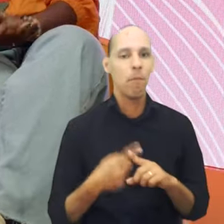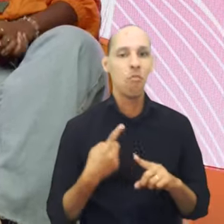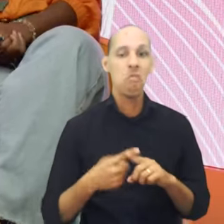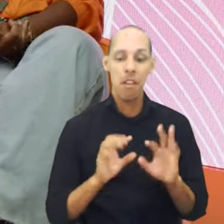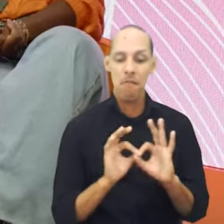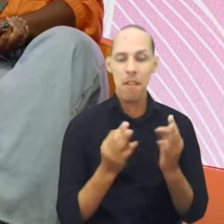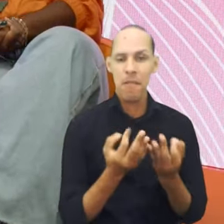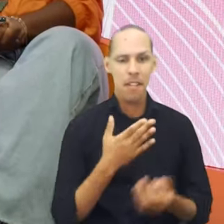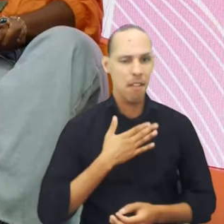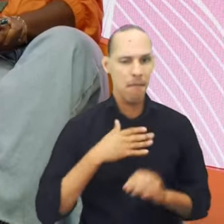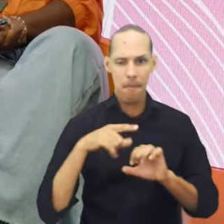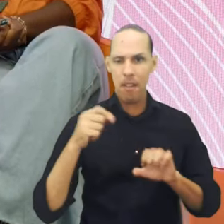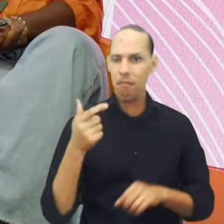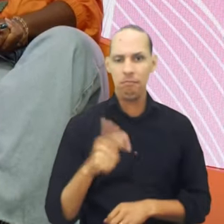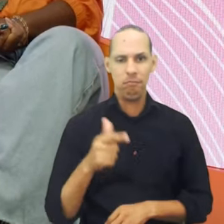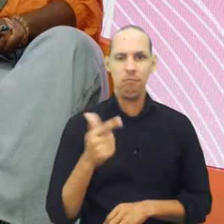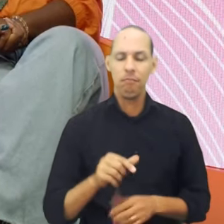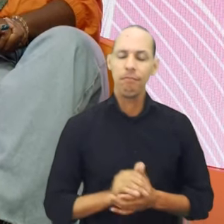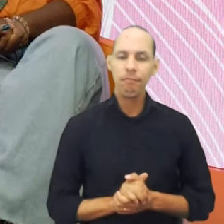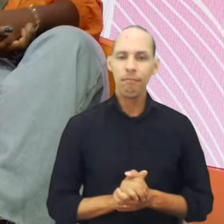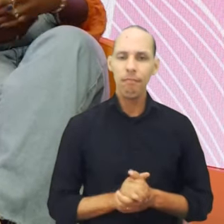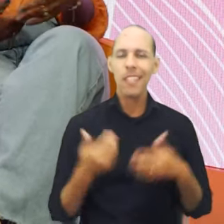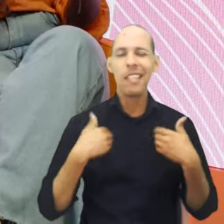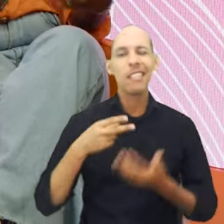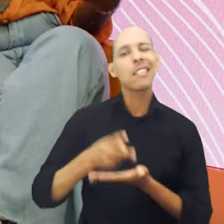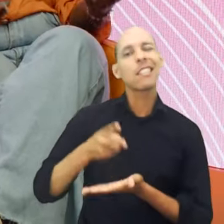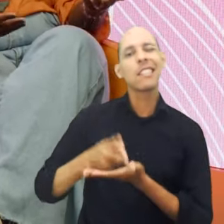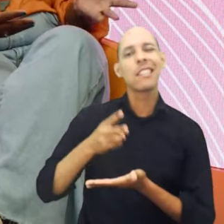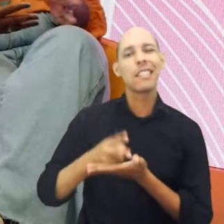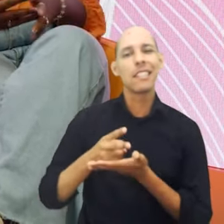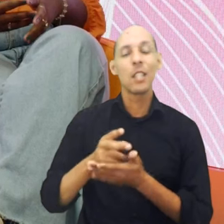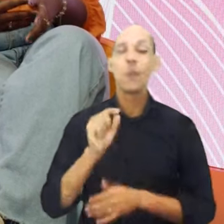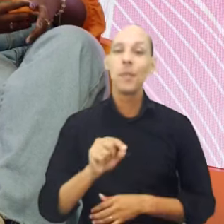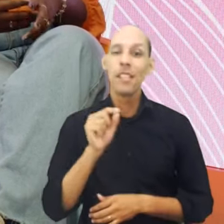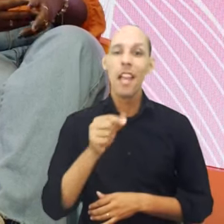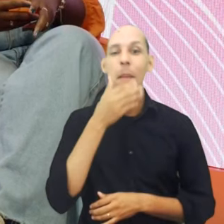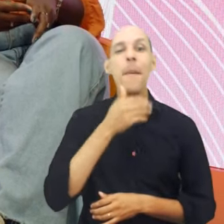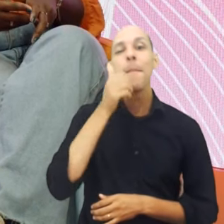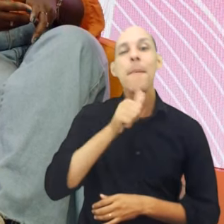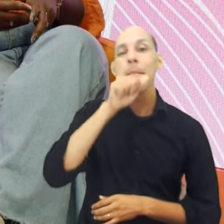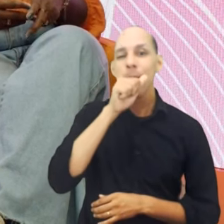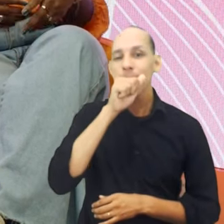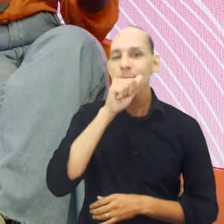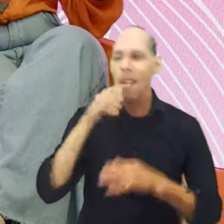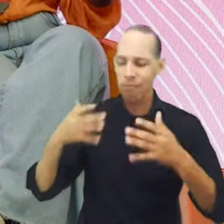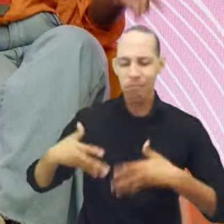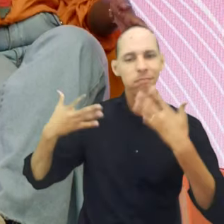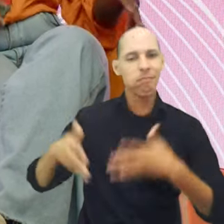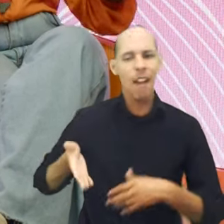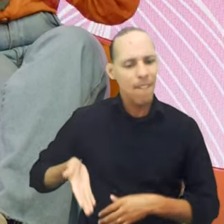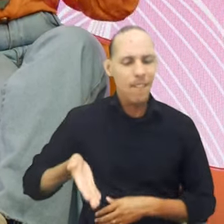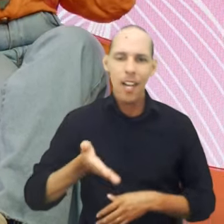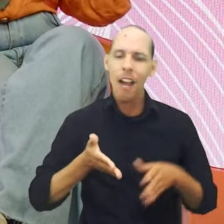também empreendedores na família. E eu sempre fui muito incentivada pelos meus pais a ter uma carreira